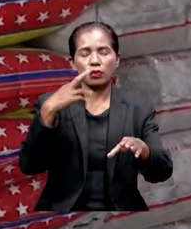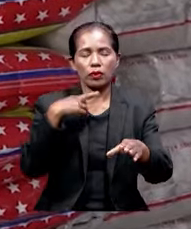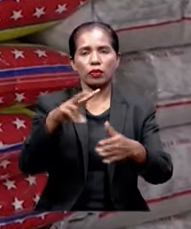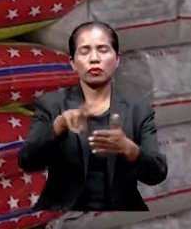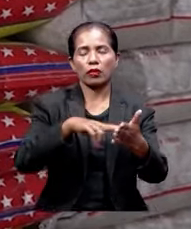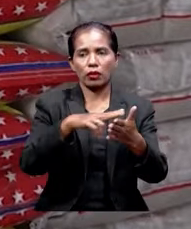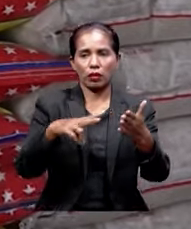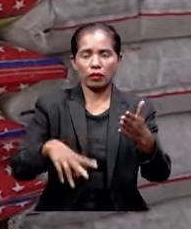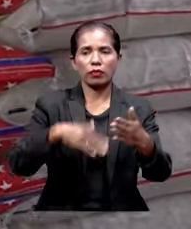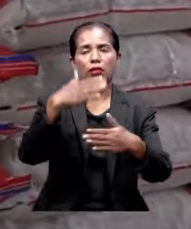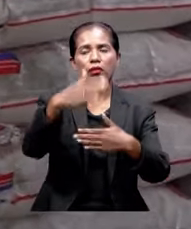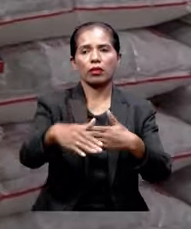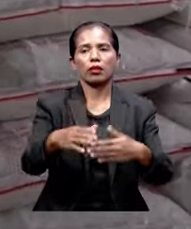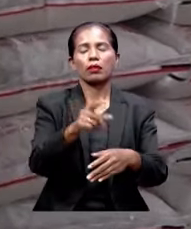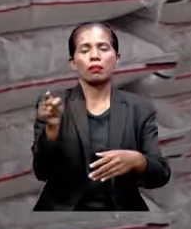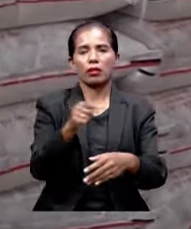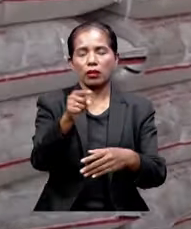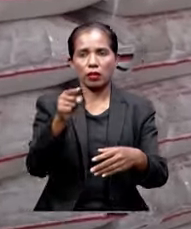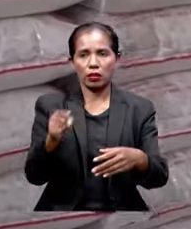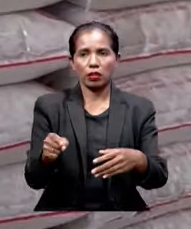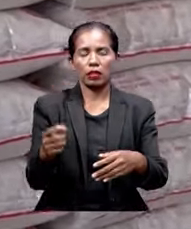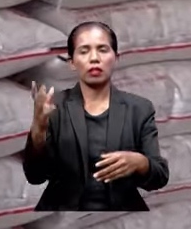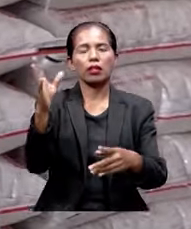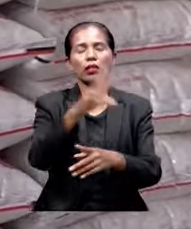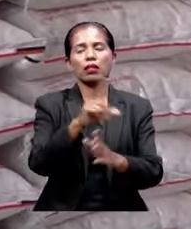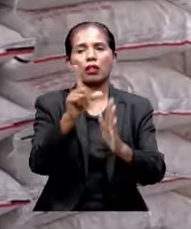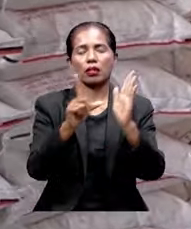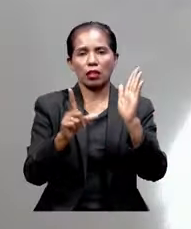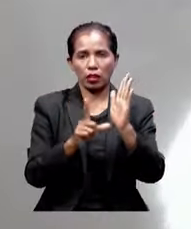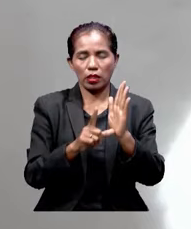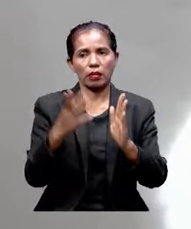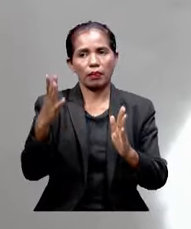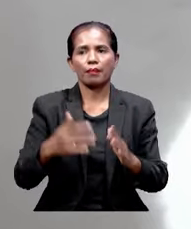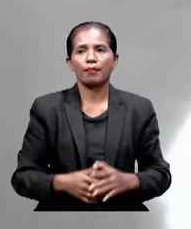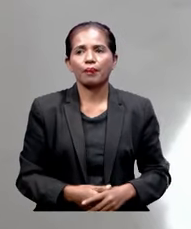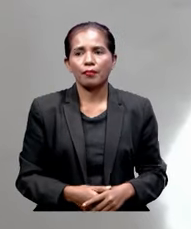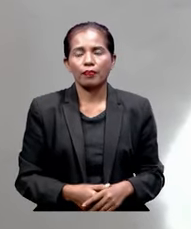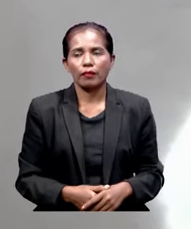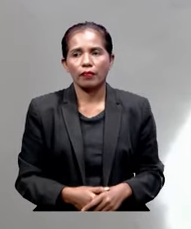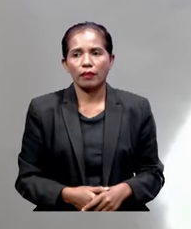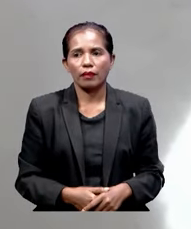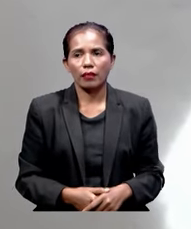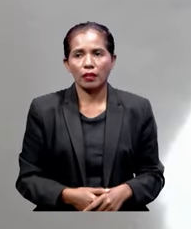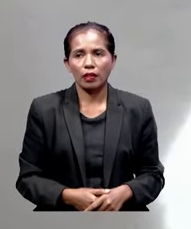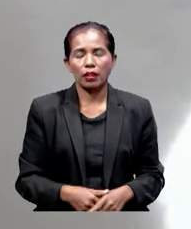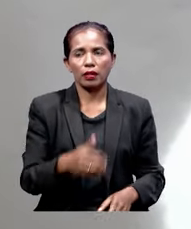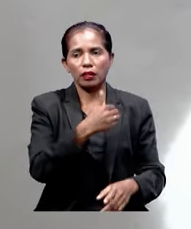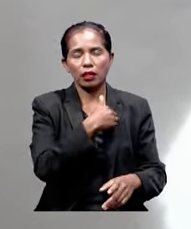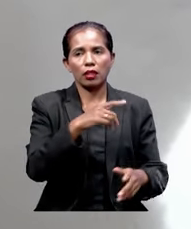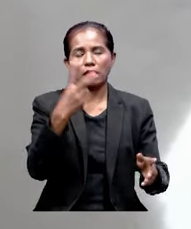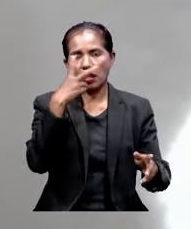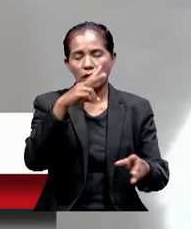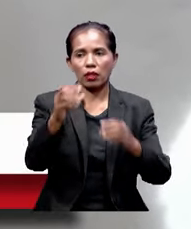fan ultrapassa percentagem o lucro máximo e a lei preço justo. Tane nian. Si dak liga va ida